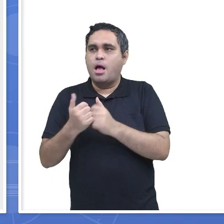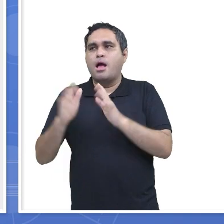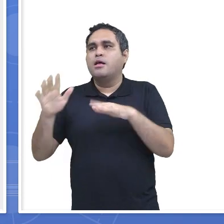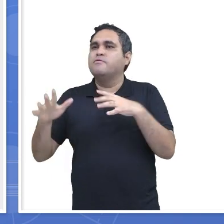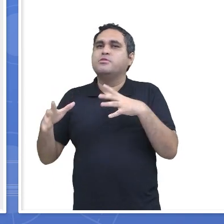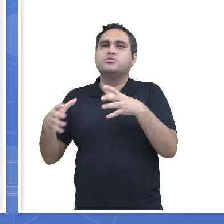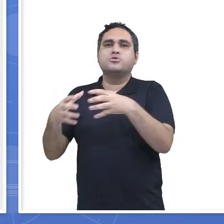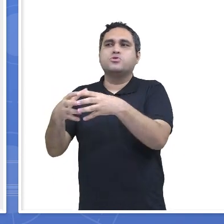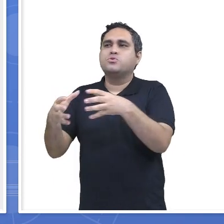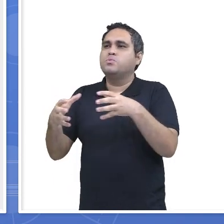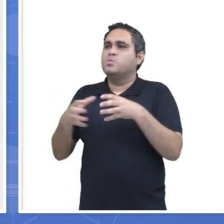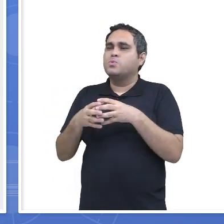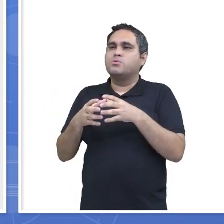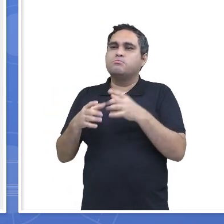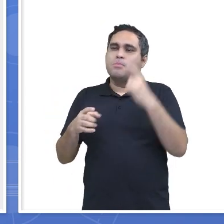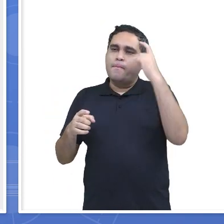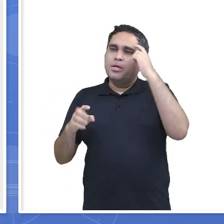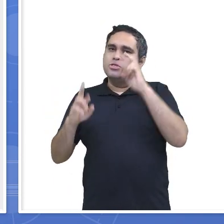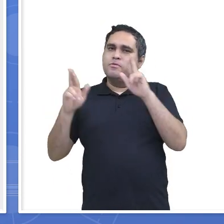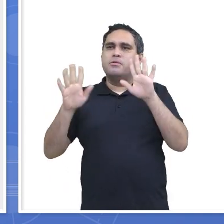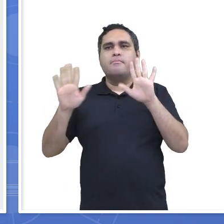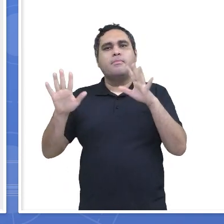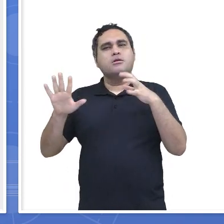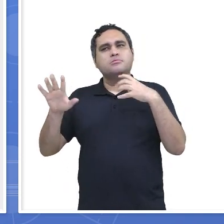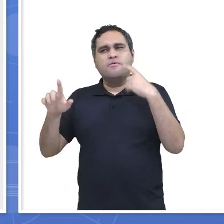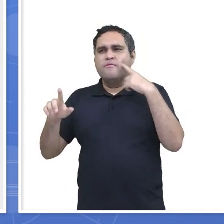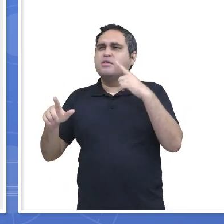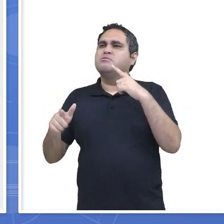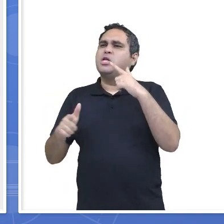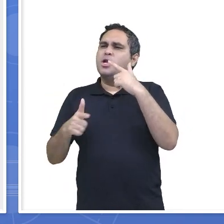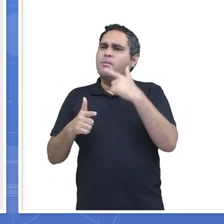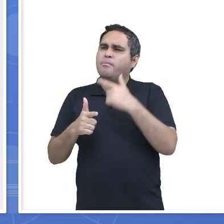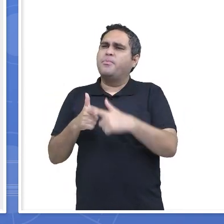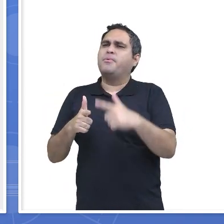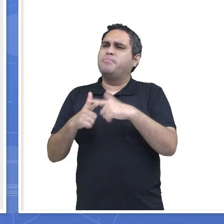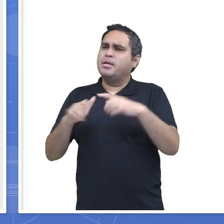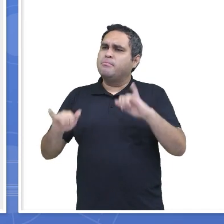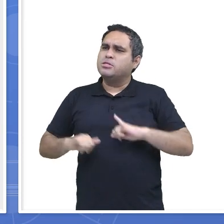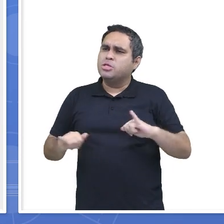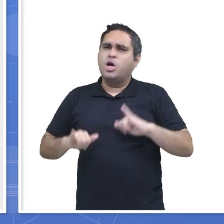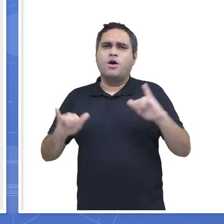diferentes, se juntam, né, no momento que a causa é maior.